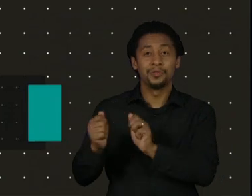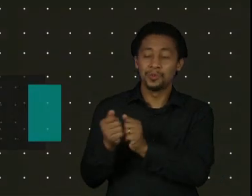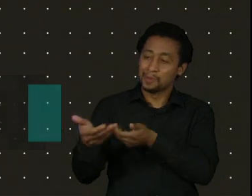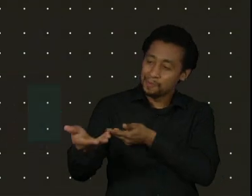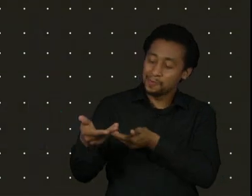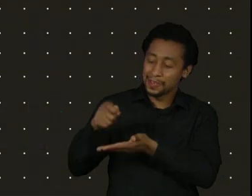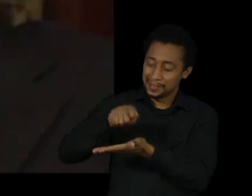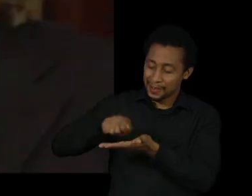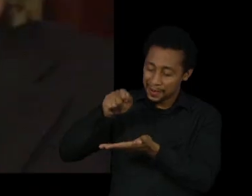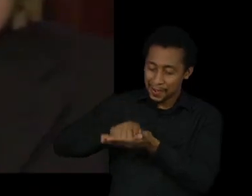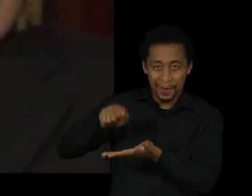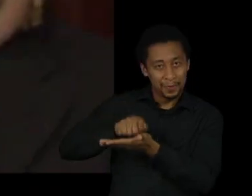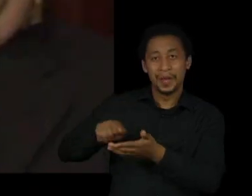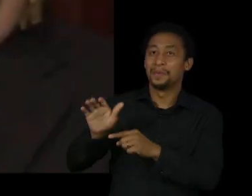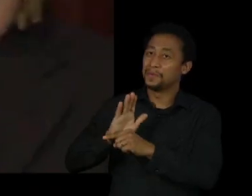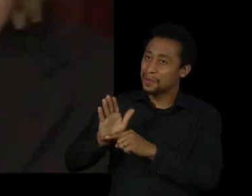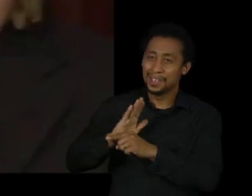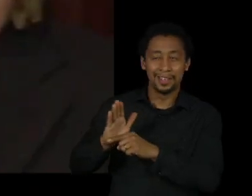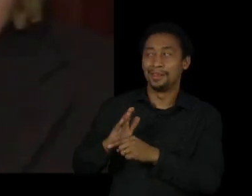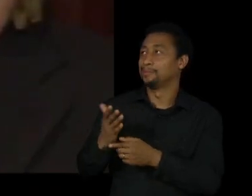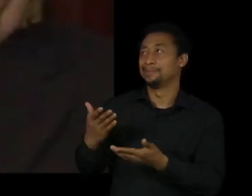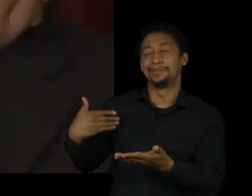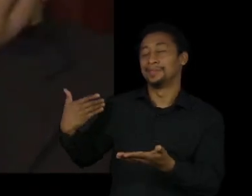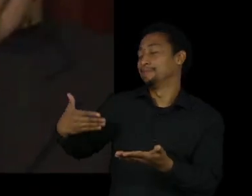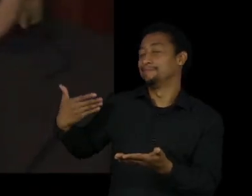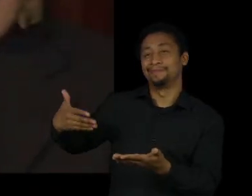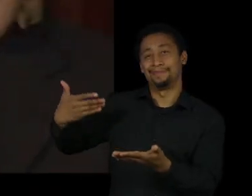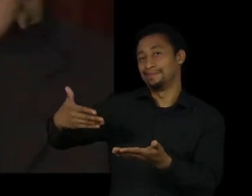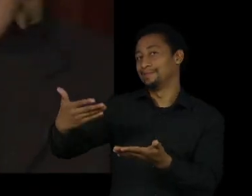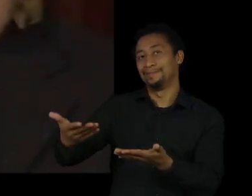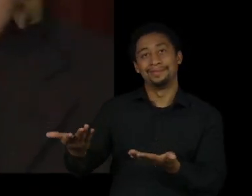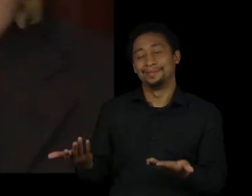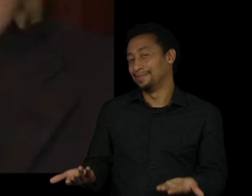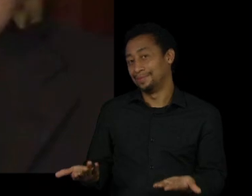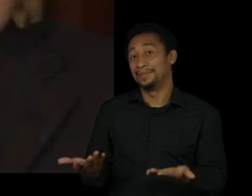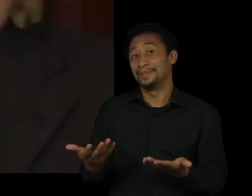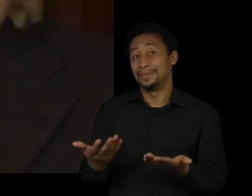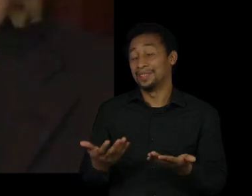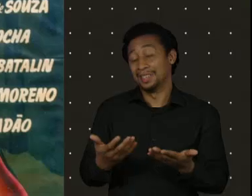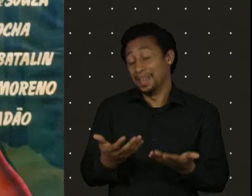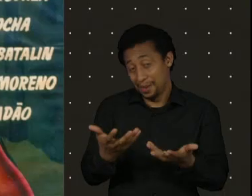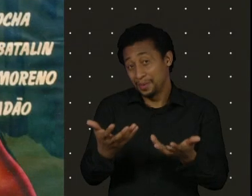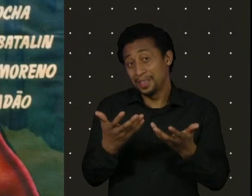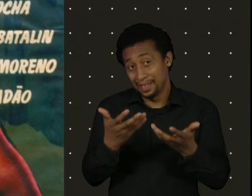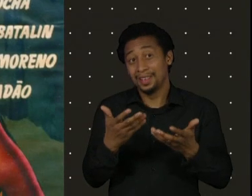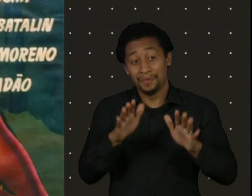Rio 40 graus, etc. E aí não vou ter mais, né? Tinha mais o que fazer em São Paulo.